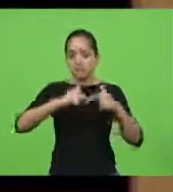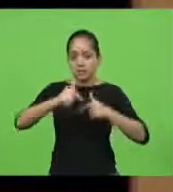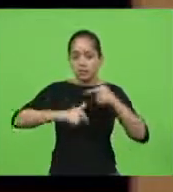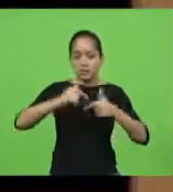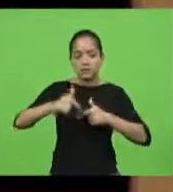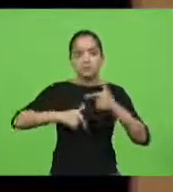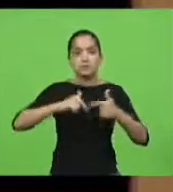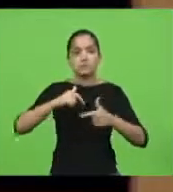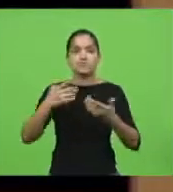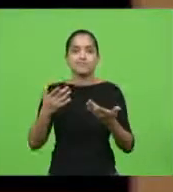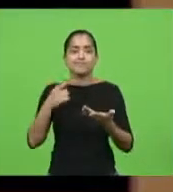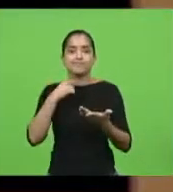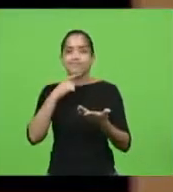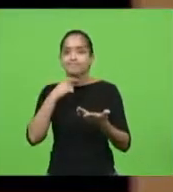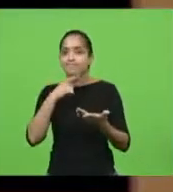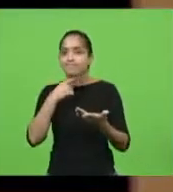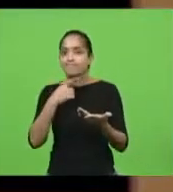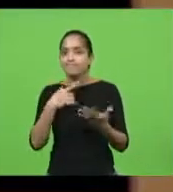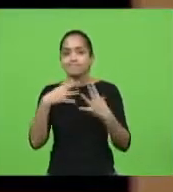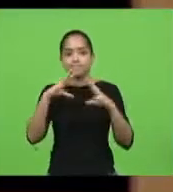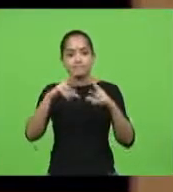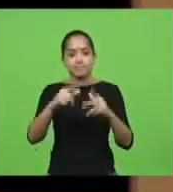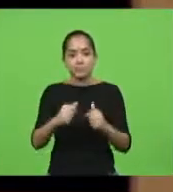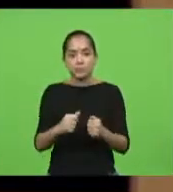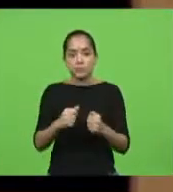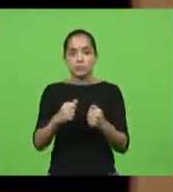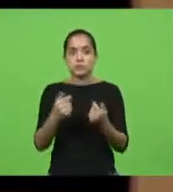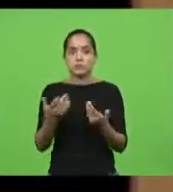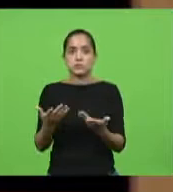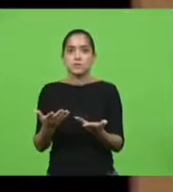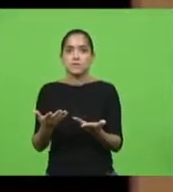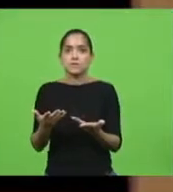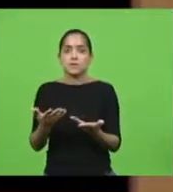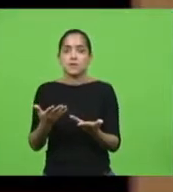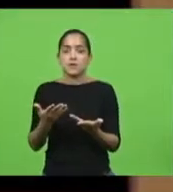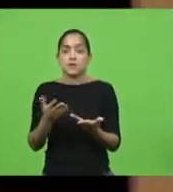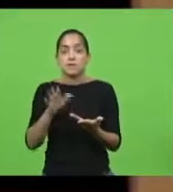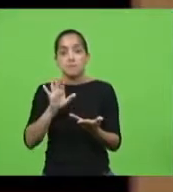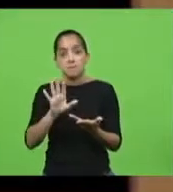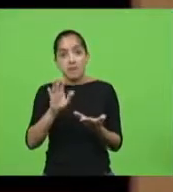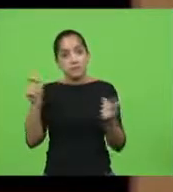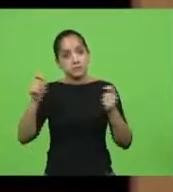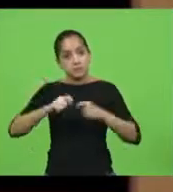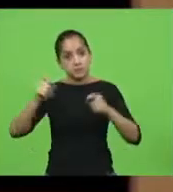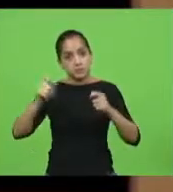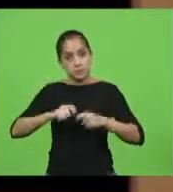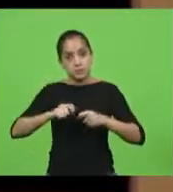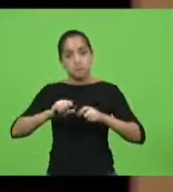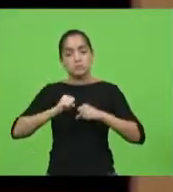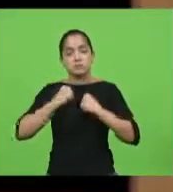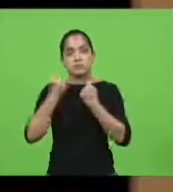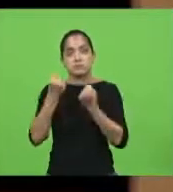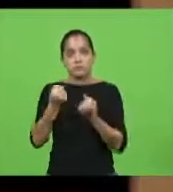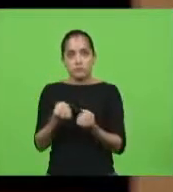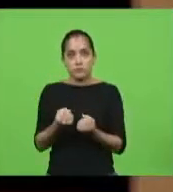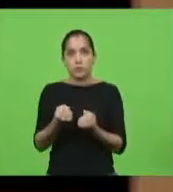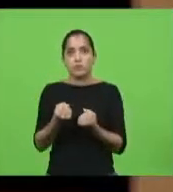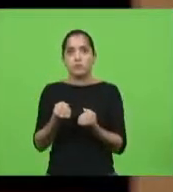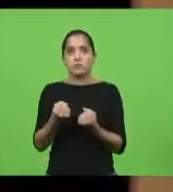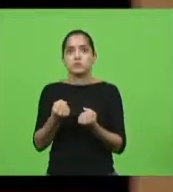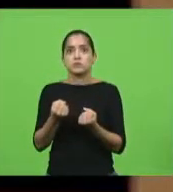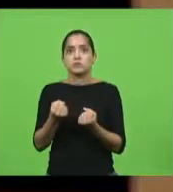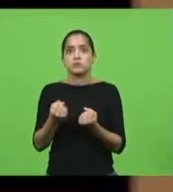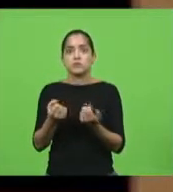dá para atender todo mundo. Acho que, dentro do possível, foi feito o razoável,